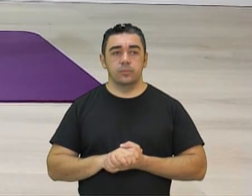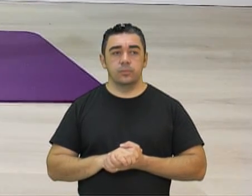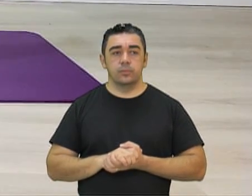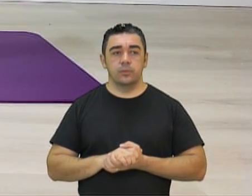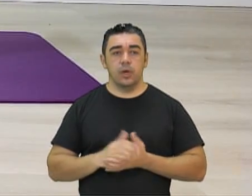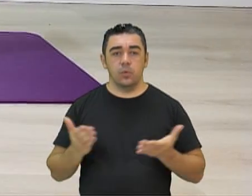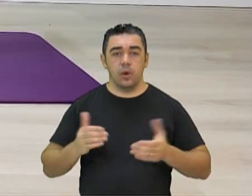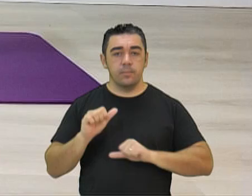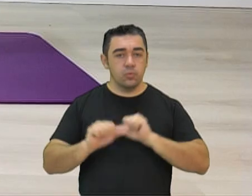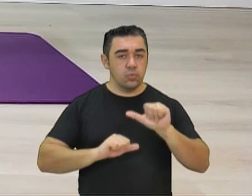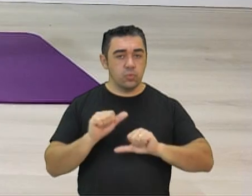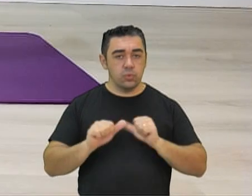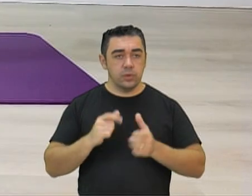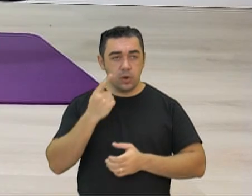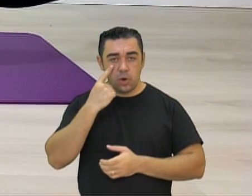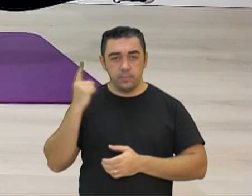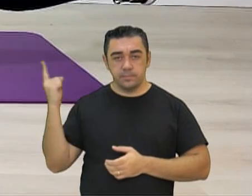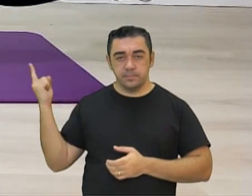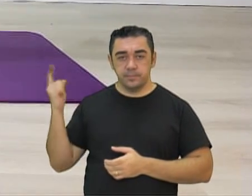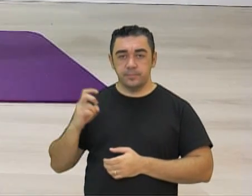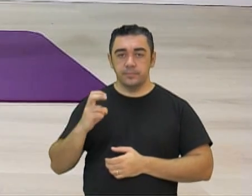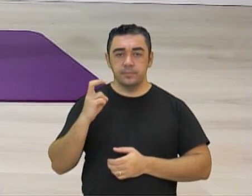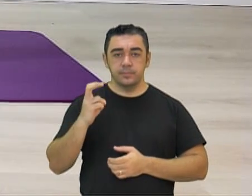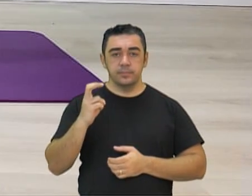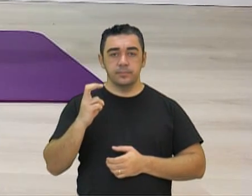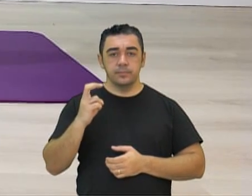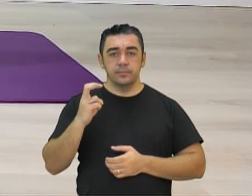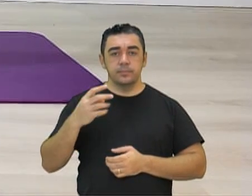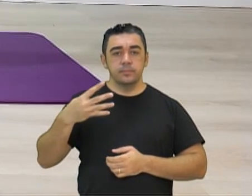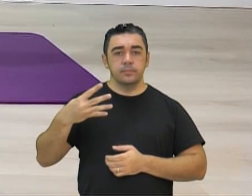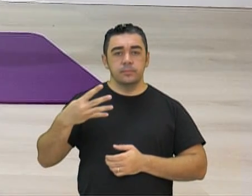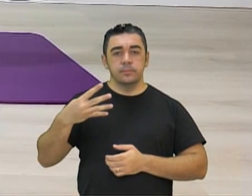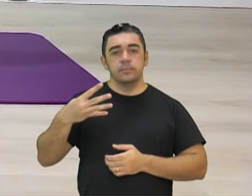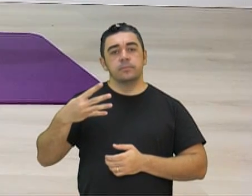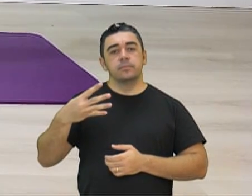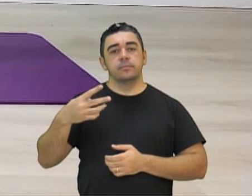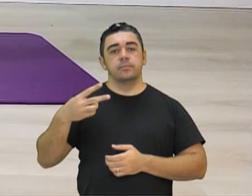parar. 5, 4,